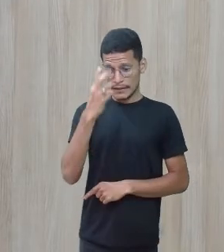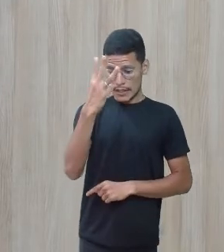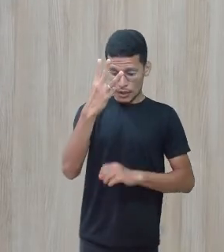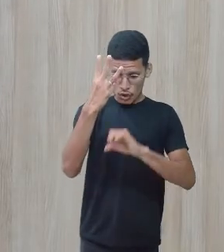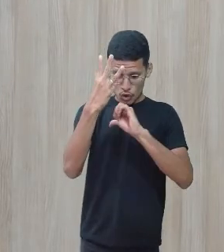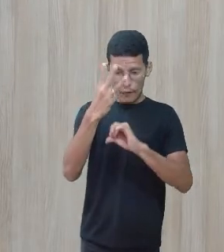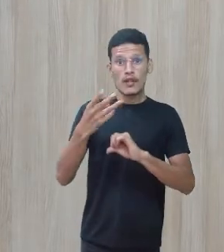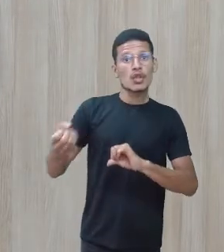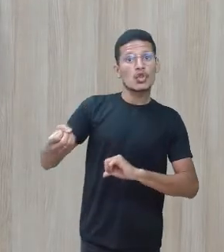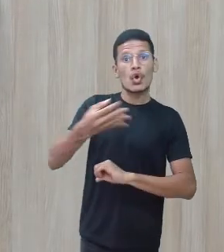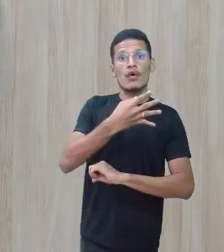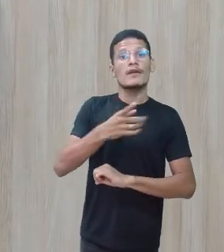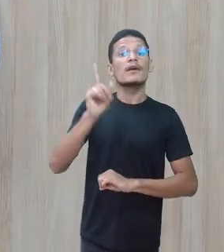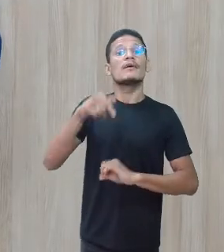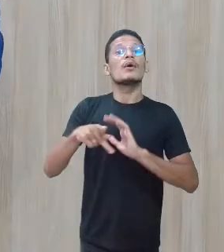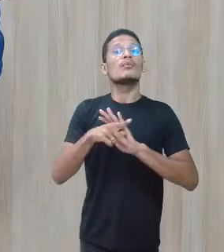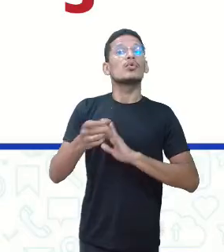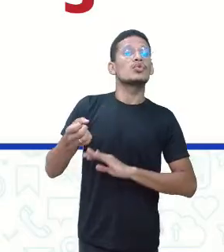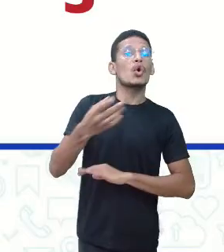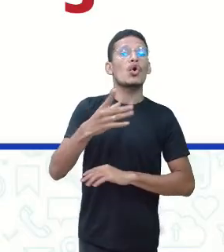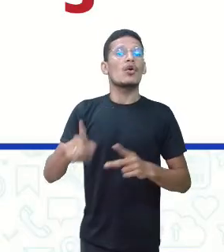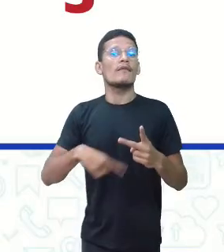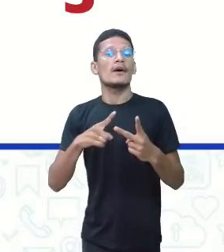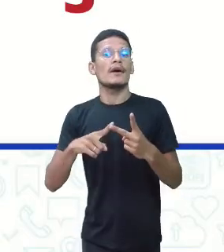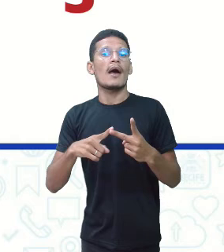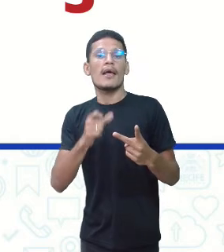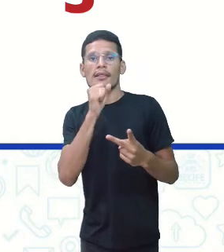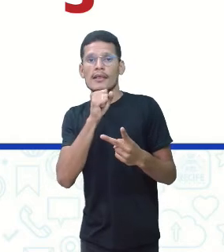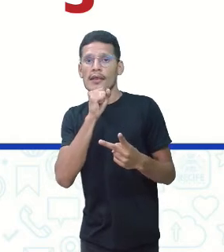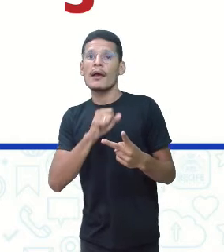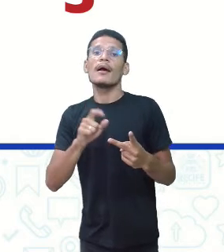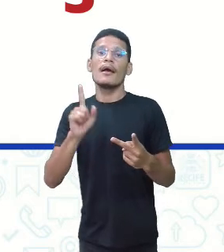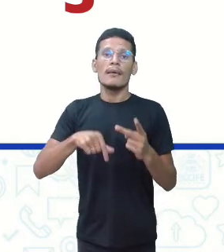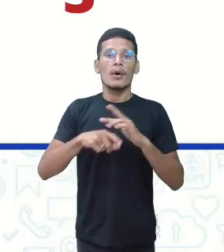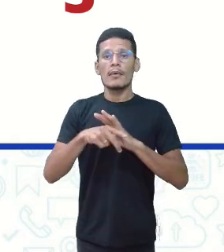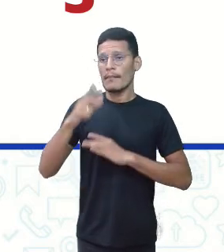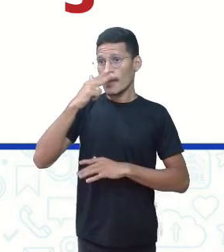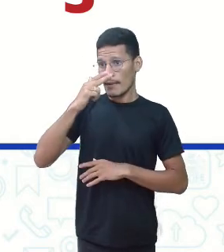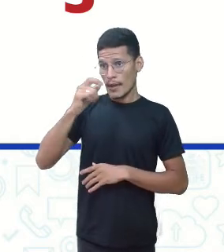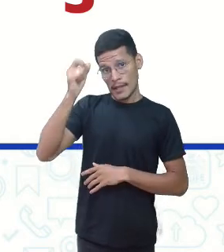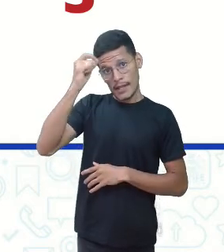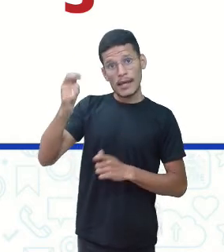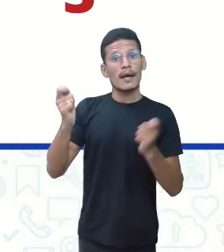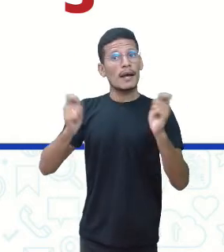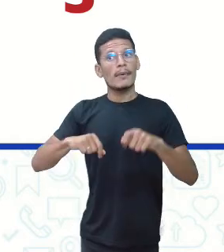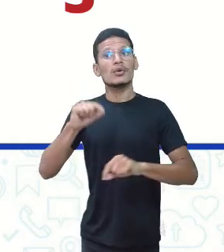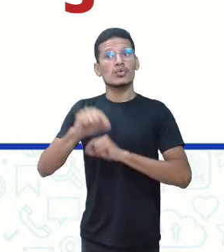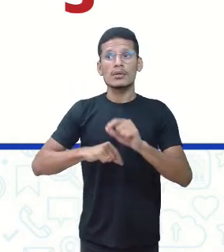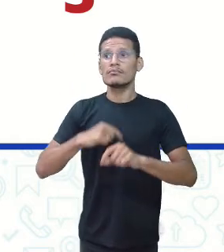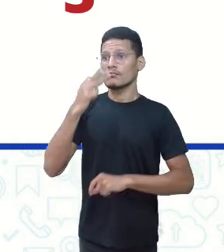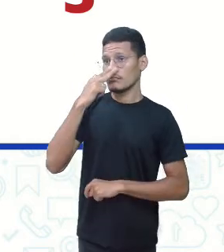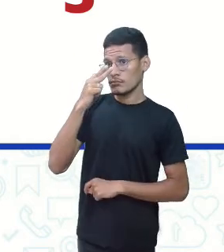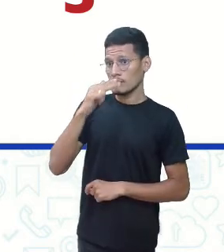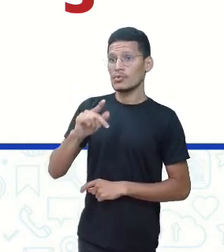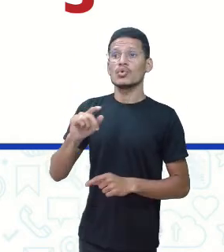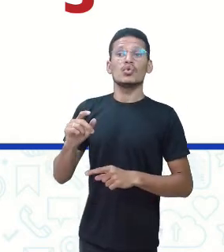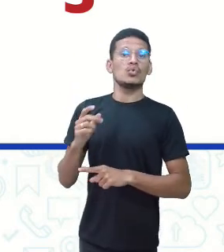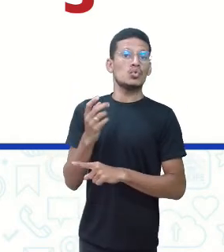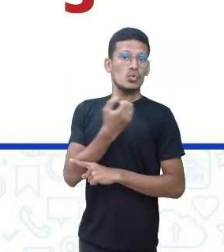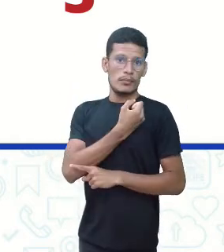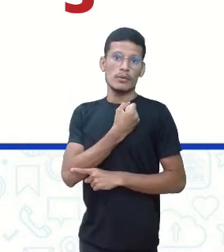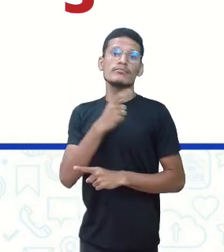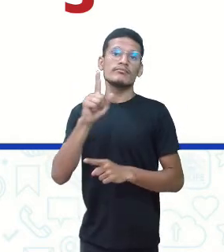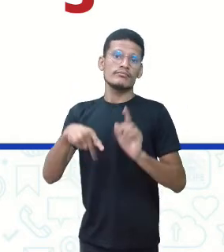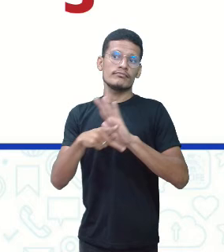medida nova com medida antiga, a gente vai ter a mesma ideia, simplificando inclusive pelo mesmo número, né, que deu 3. E a